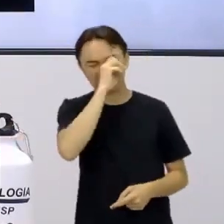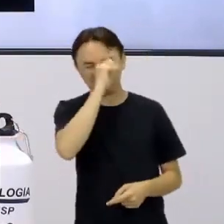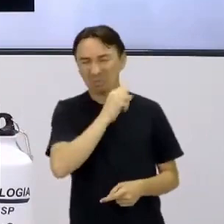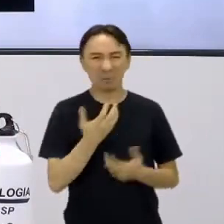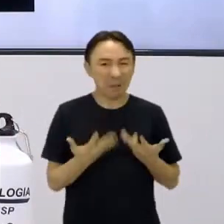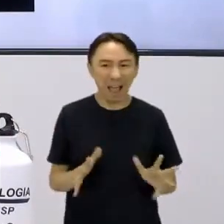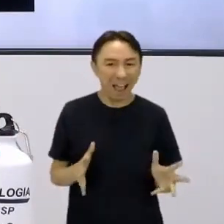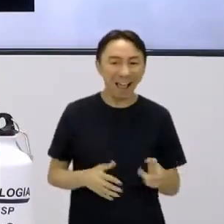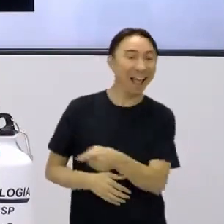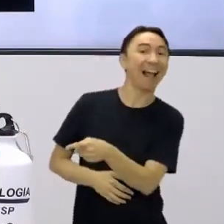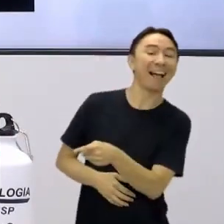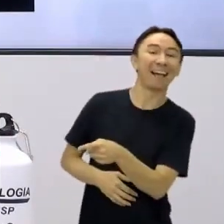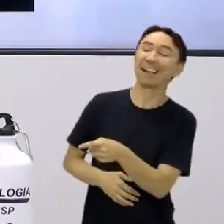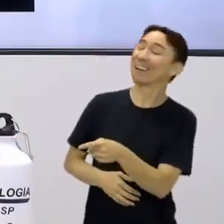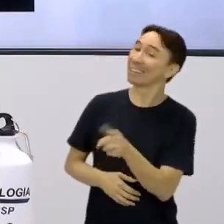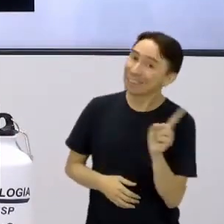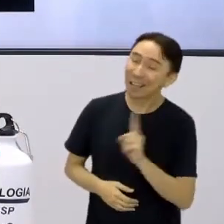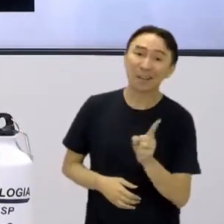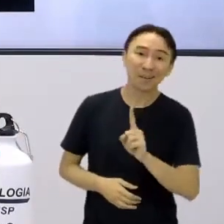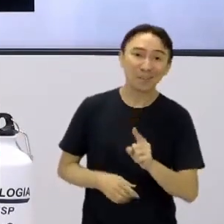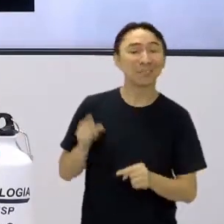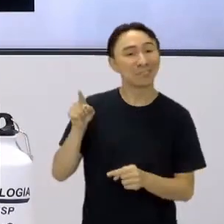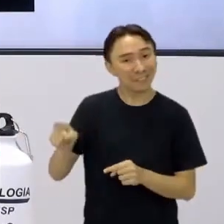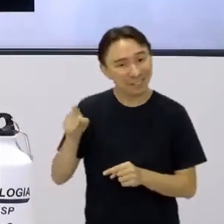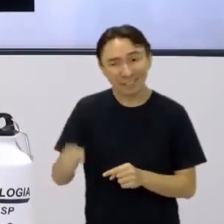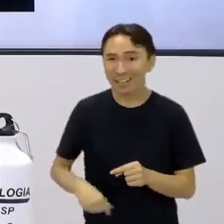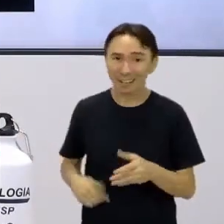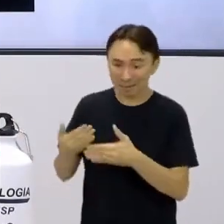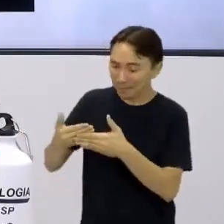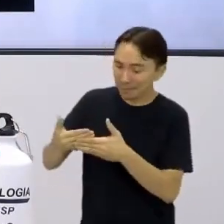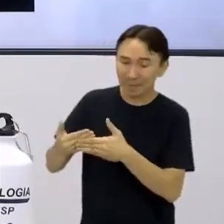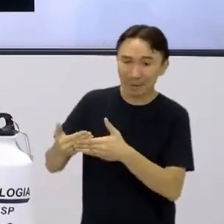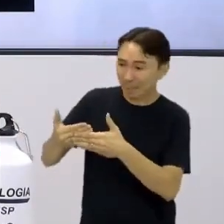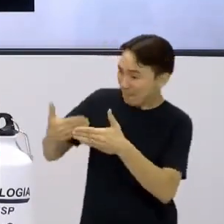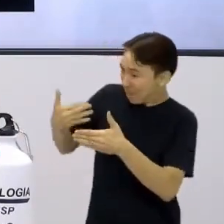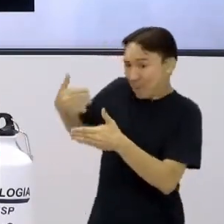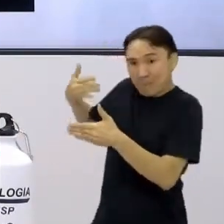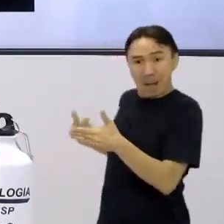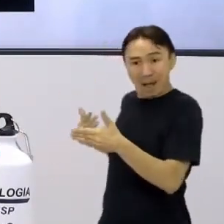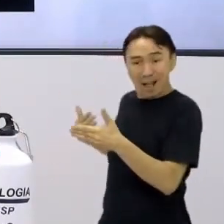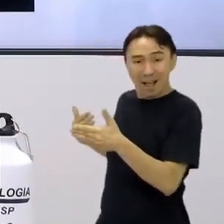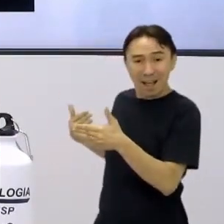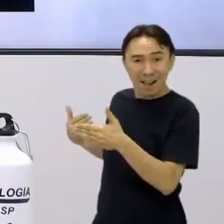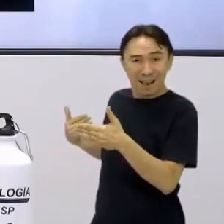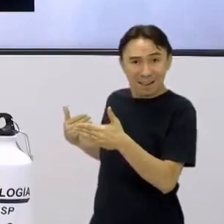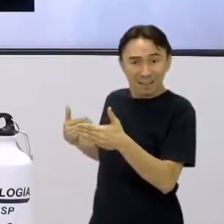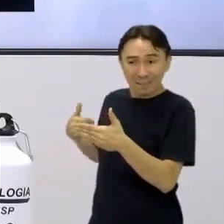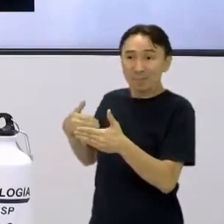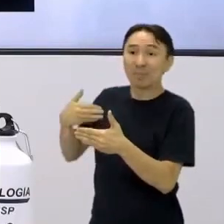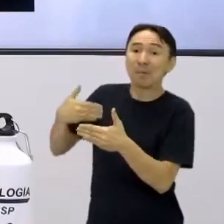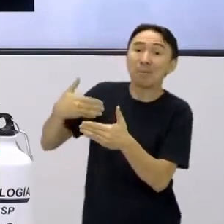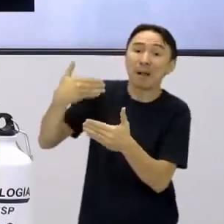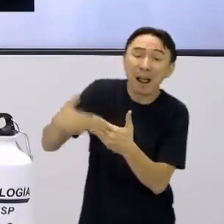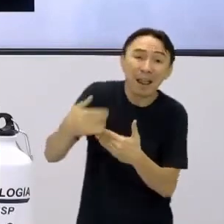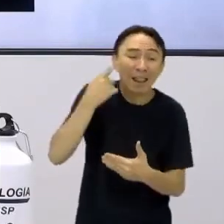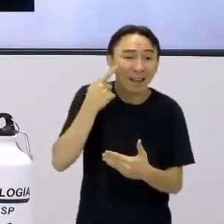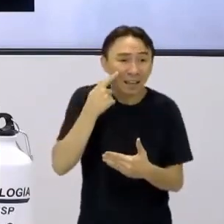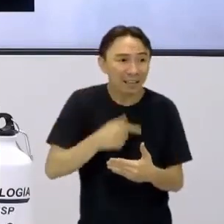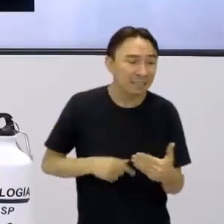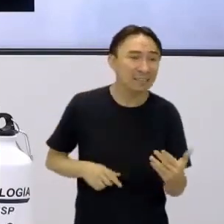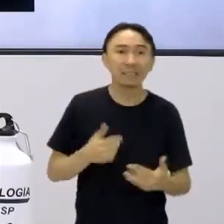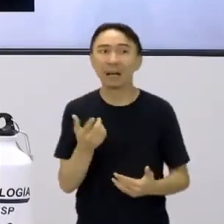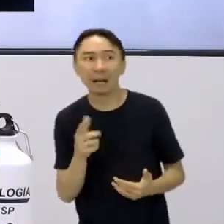uma geração diferente, ela foi ter contato com essa tecnologia, né, quando ela já era mais velha. Então, para ela, isso é uma